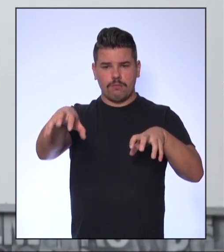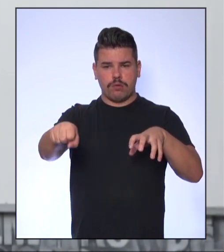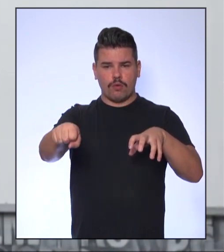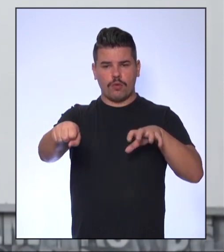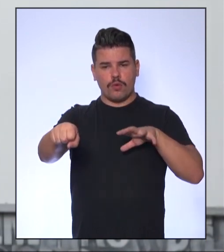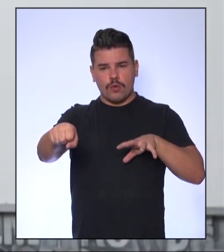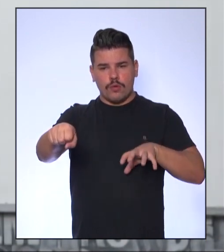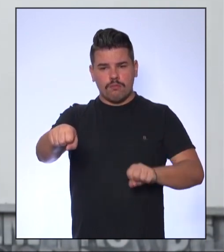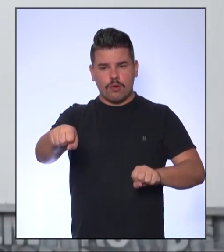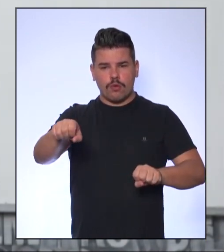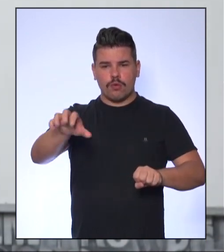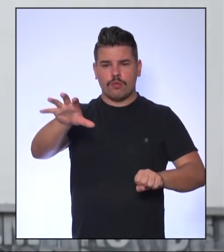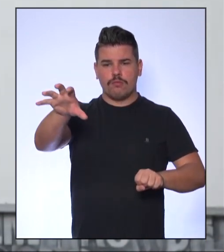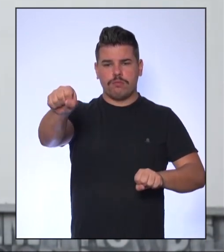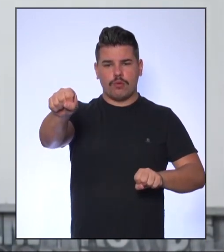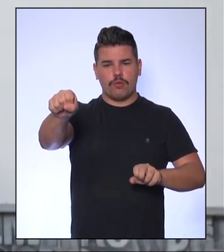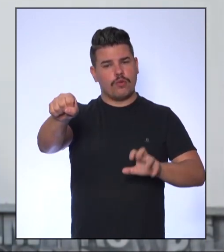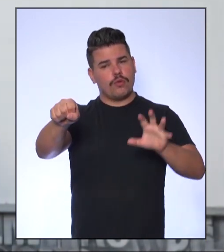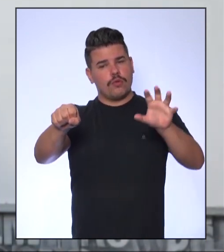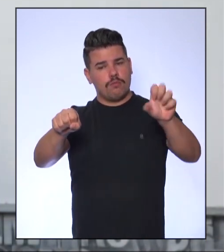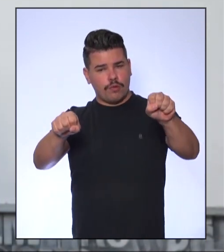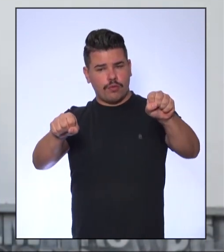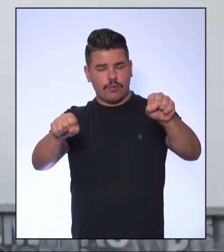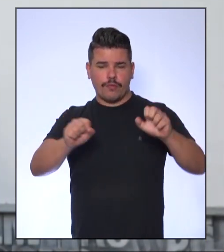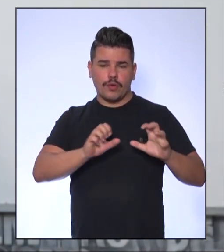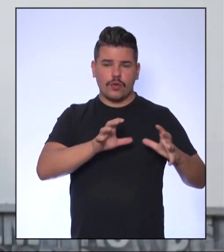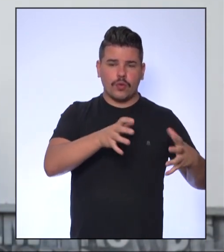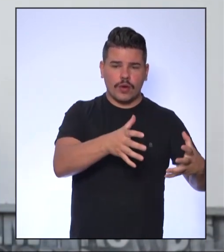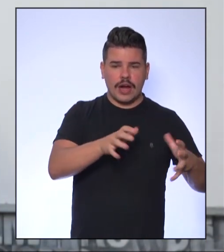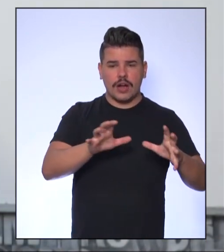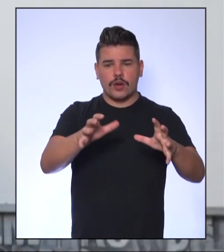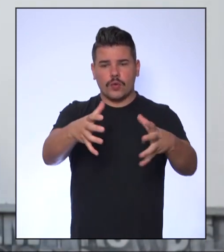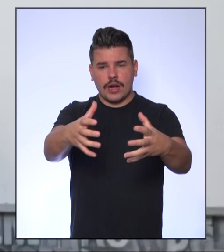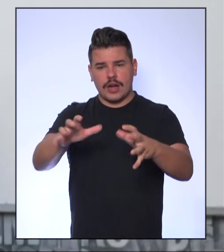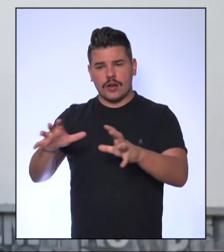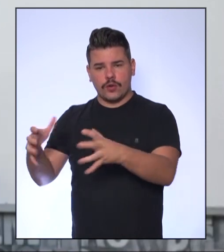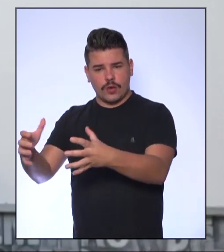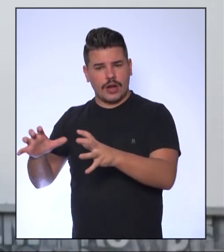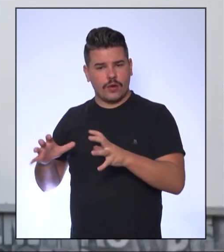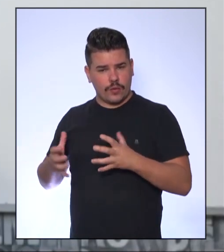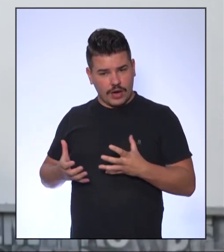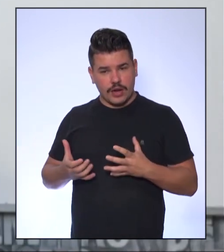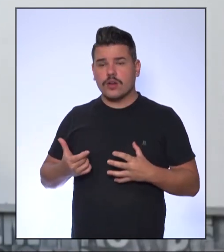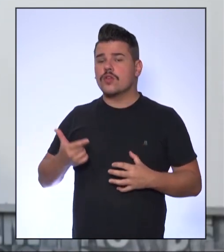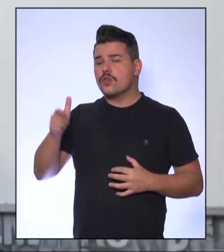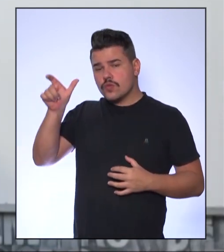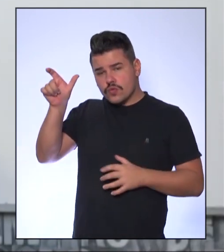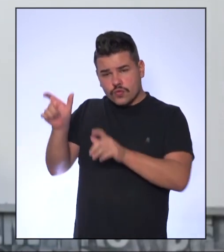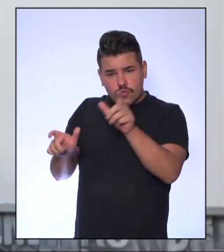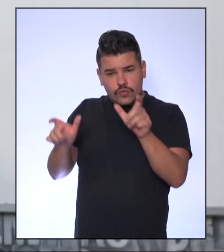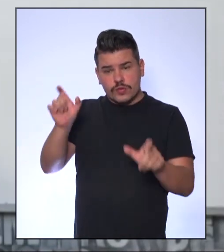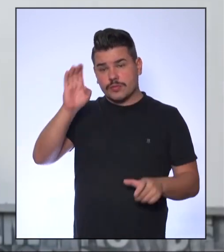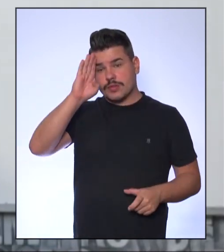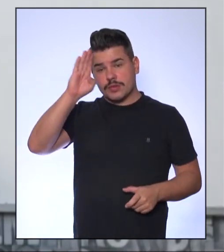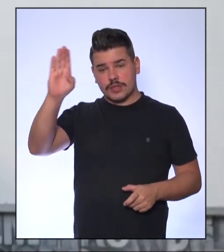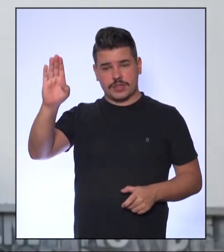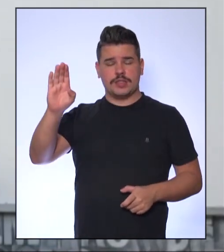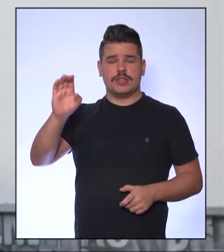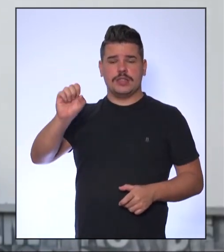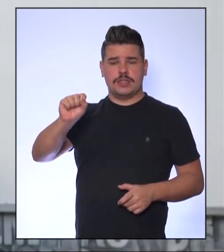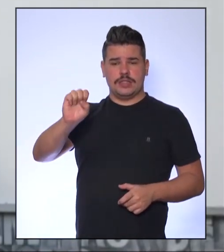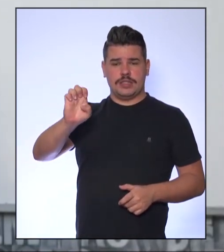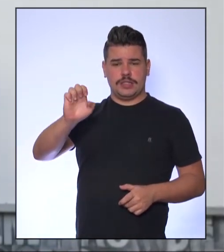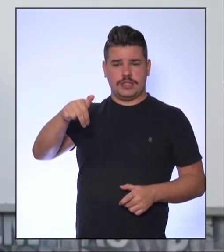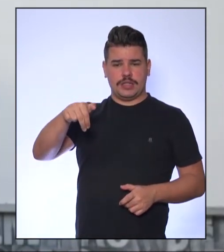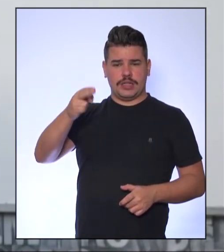o poder encontra-se nas mãos dos senhores feudais, certo? Tranquilo isso, não tem novidade, né? Os feudos possuem